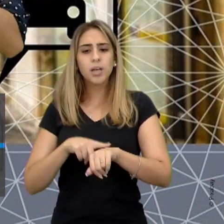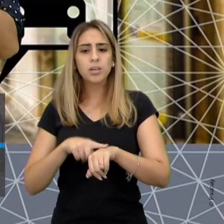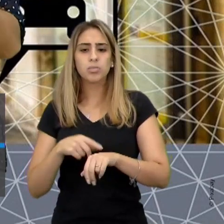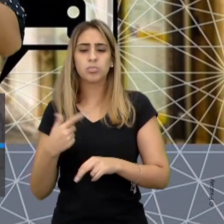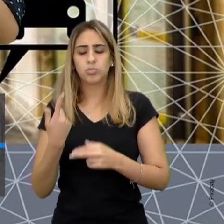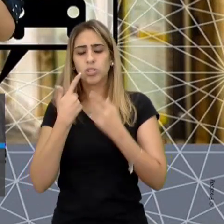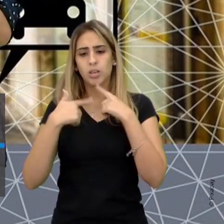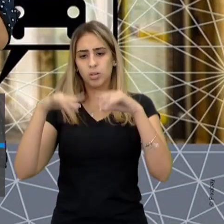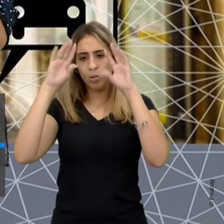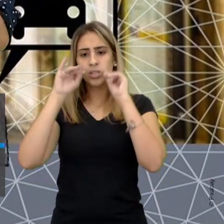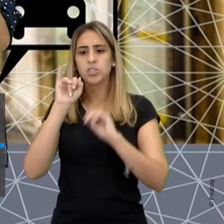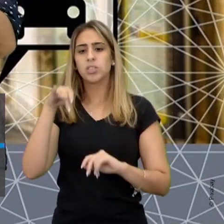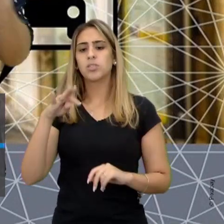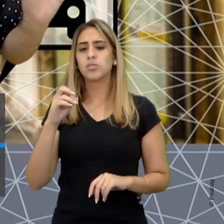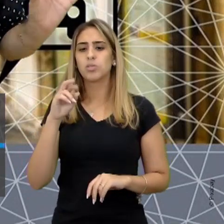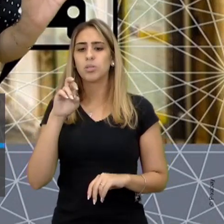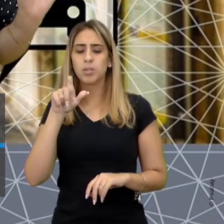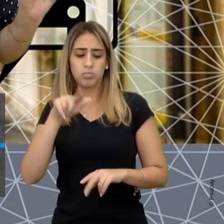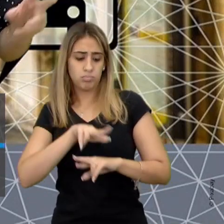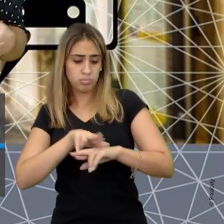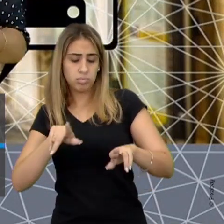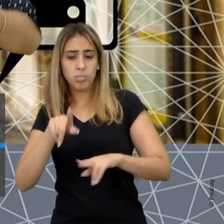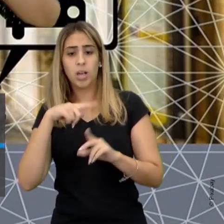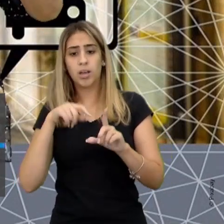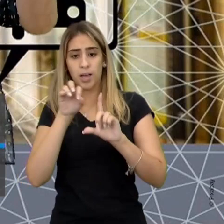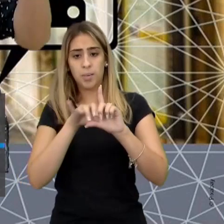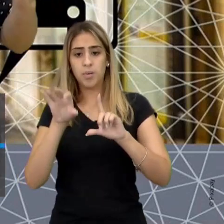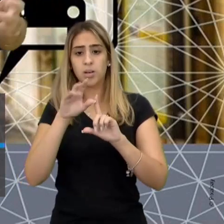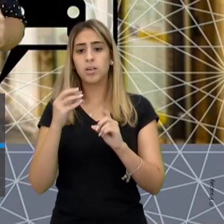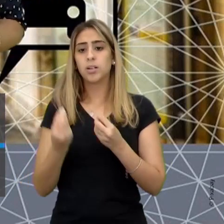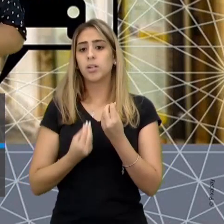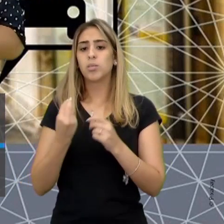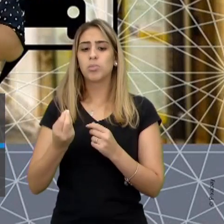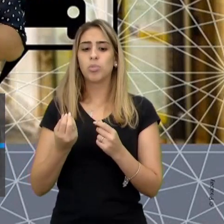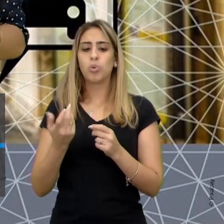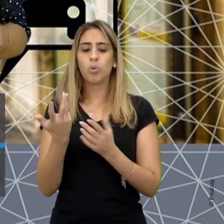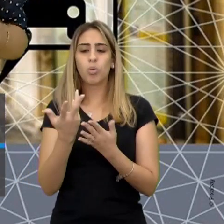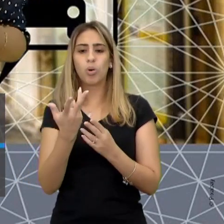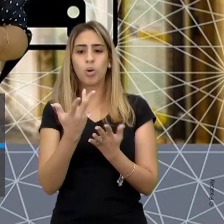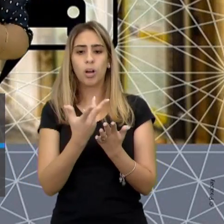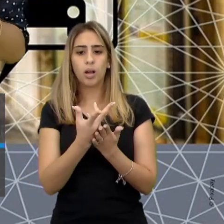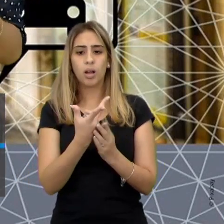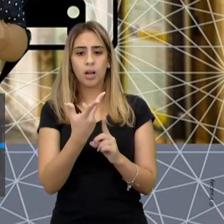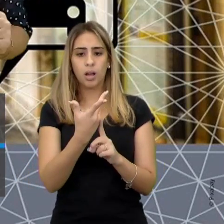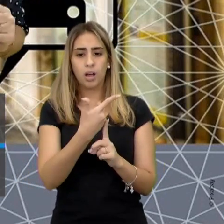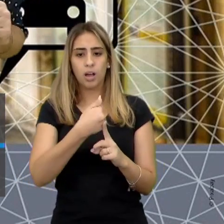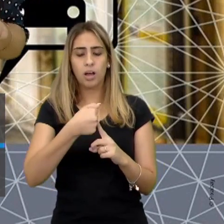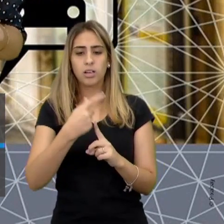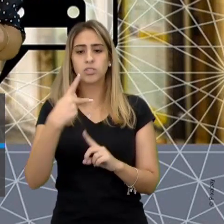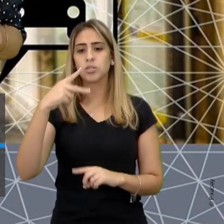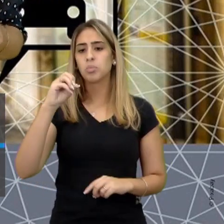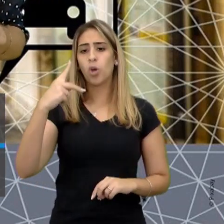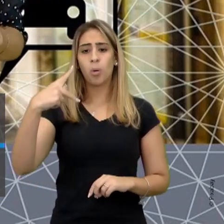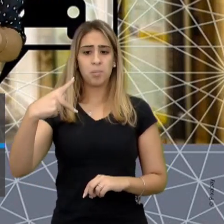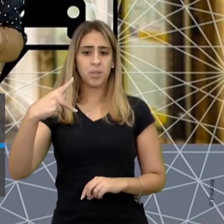Eu posso, sim, algumas dessas imagens podem se parecer, por exemplo, com a arte pop. Alguém pode identificar com